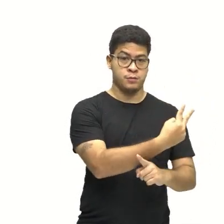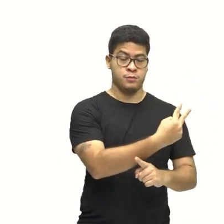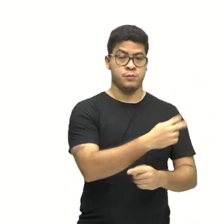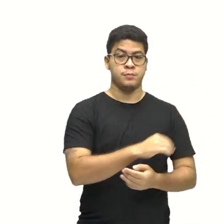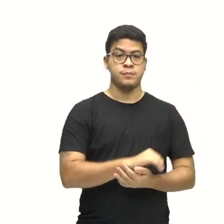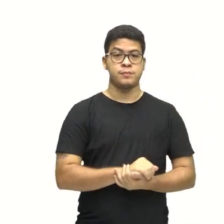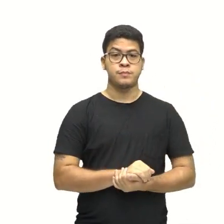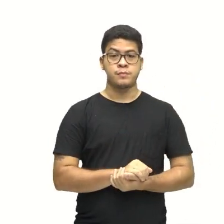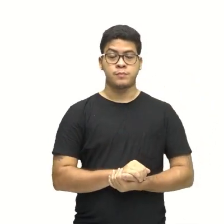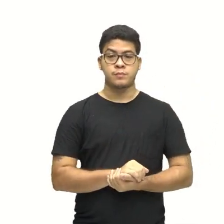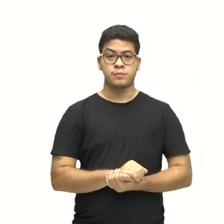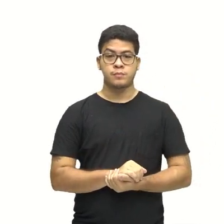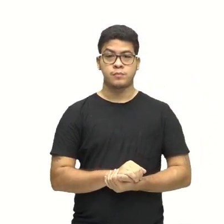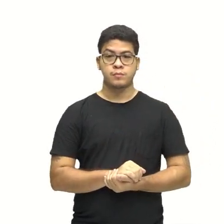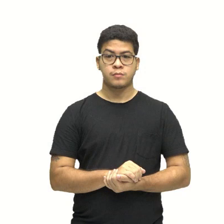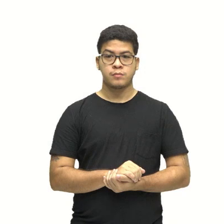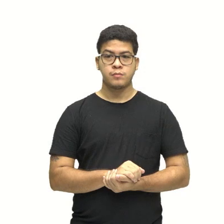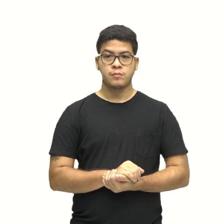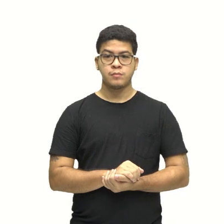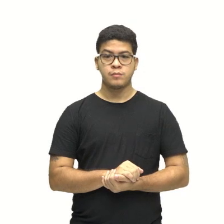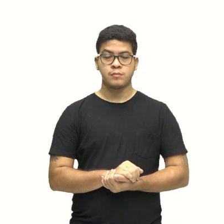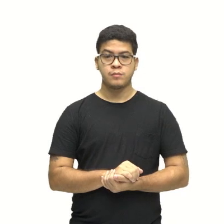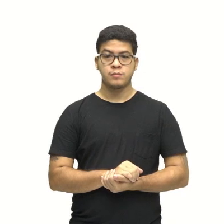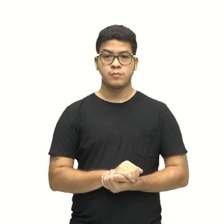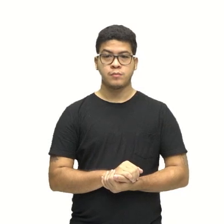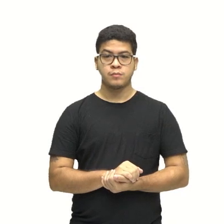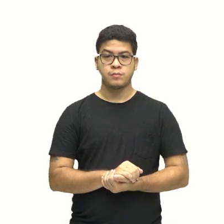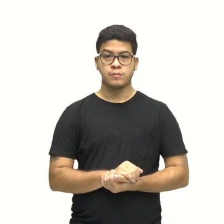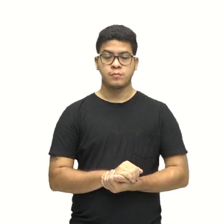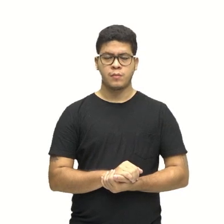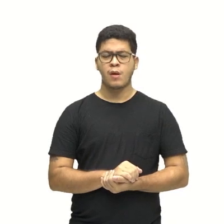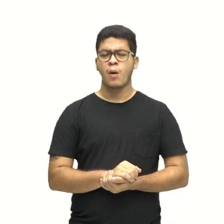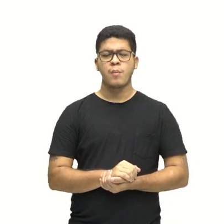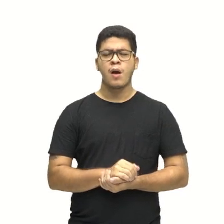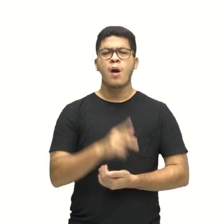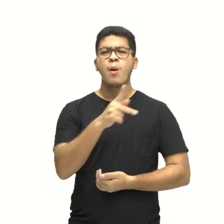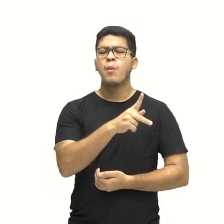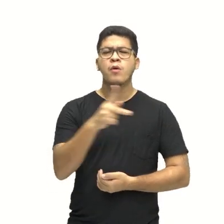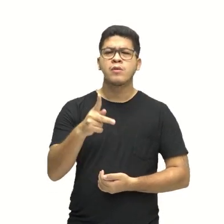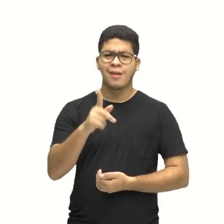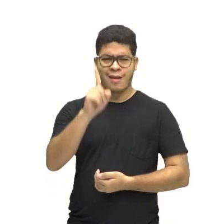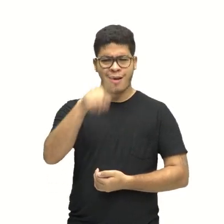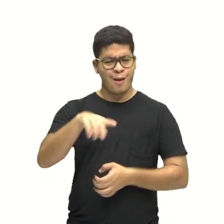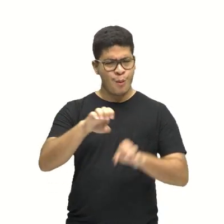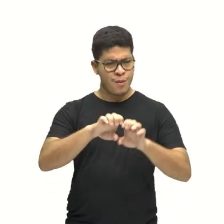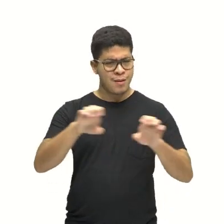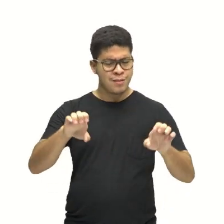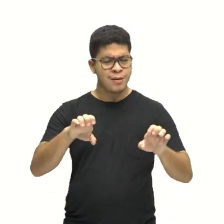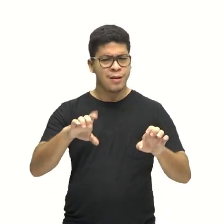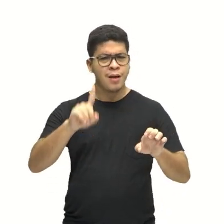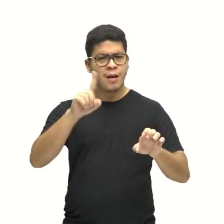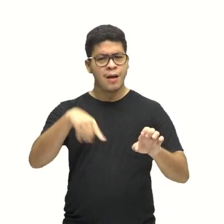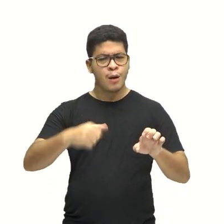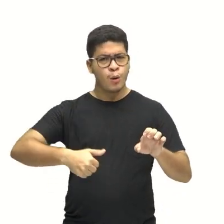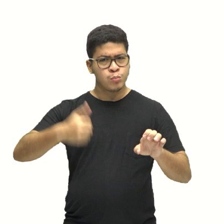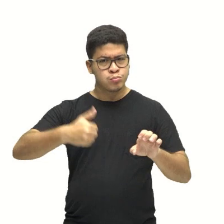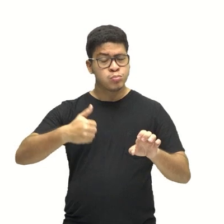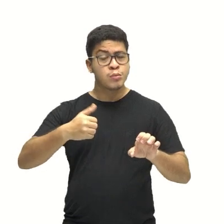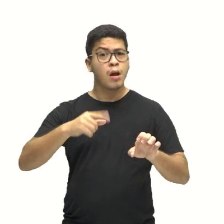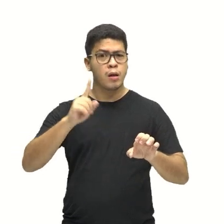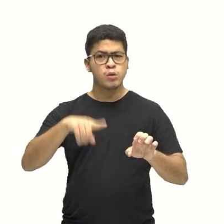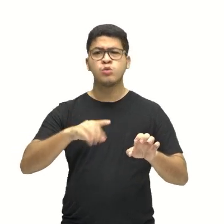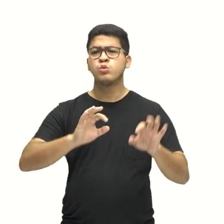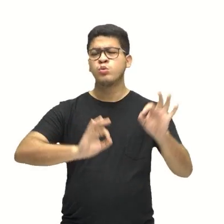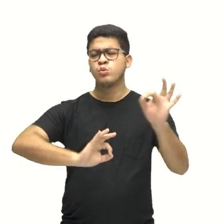mais 2. Muito bem. Professor, é uma equação de primeiro grau? Sim, é uma equação de primeiro grau. A gente só precisa